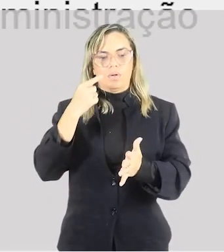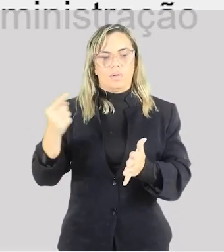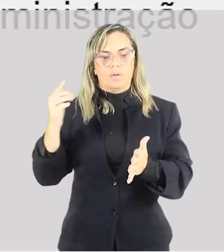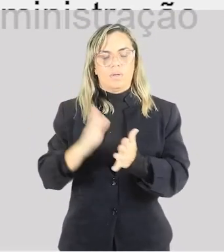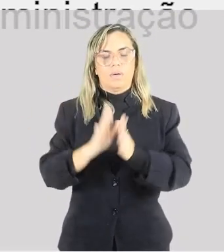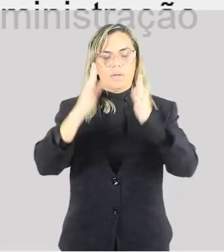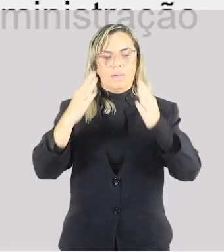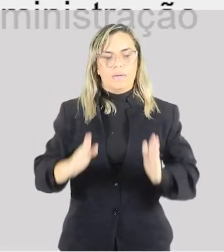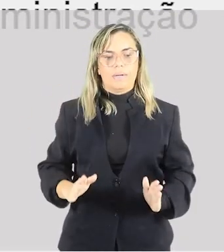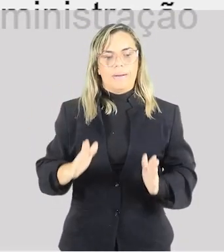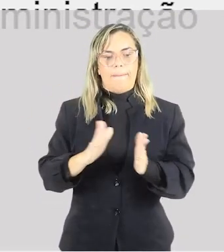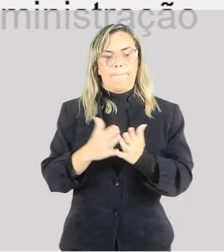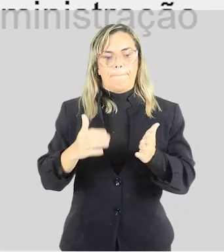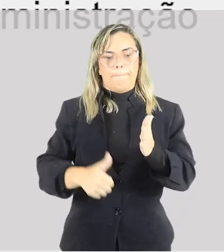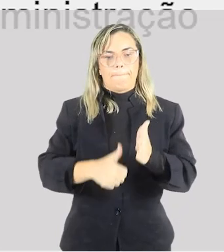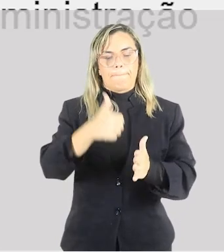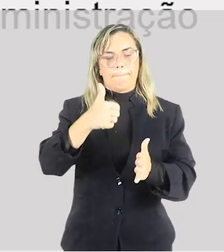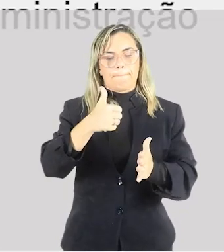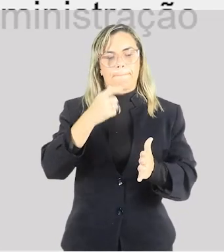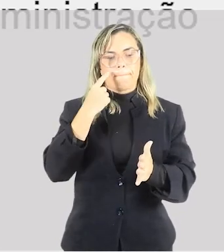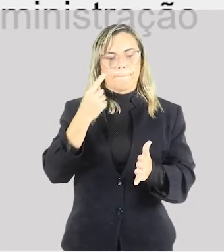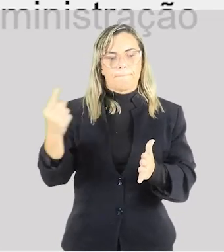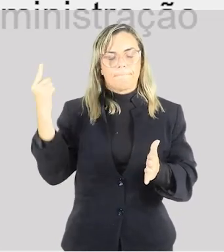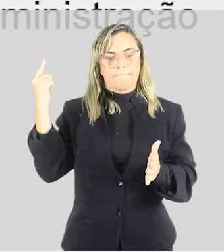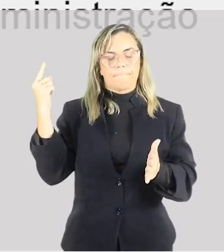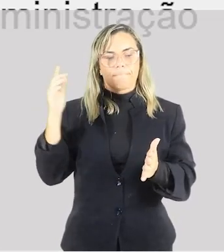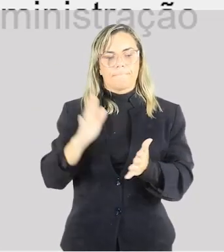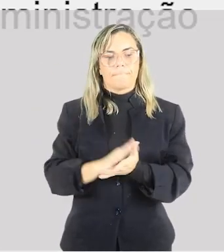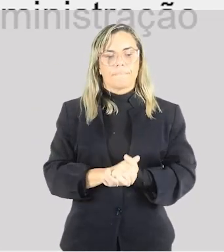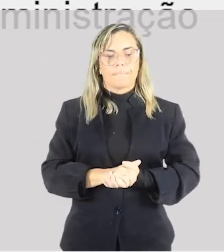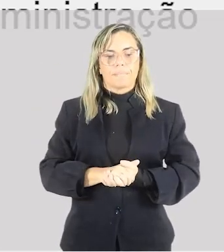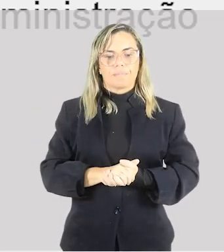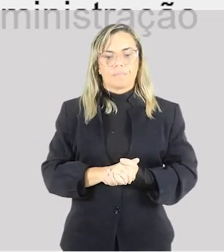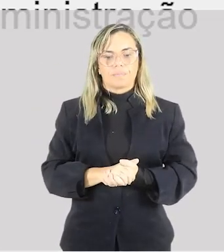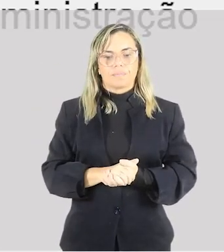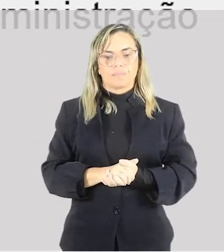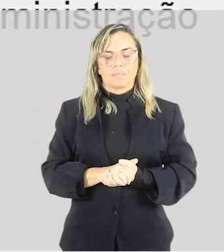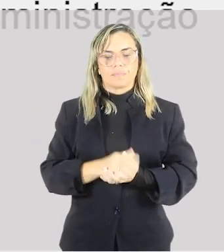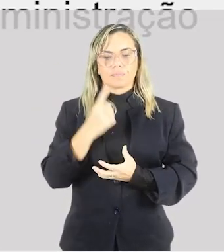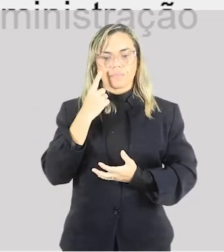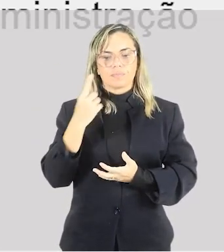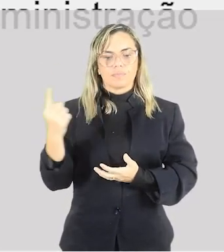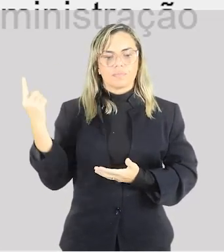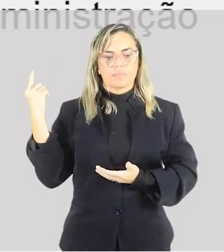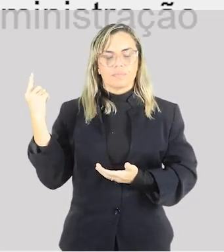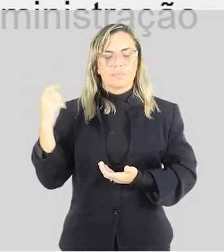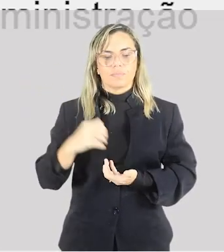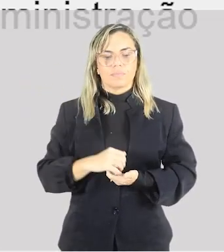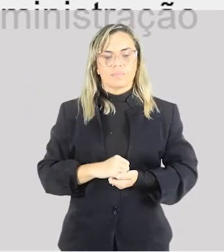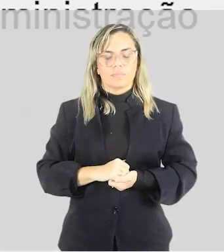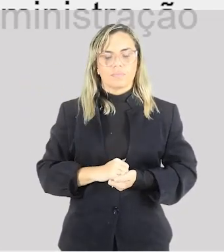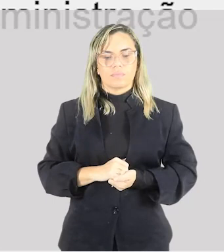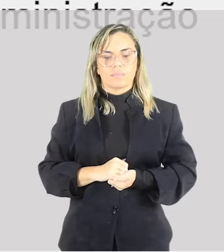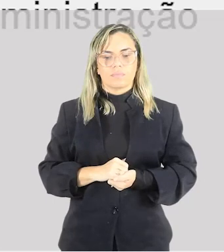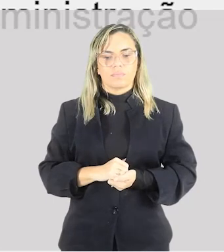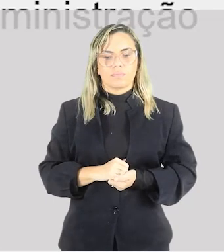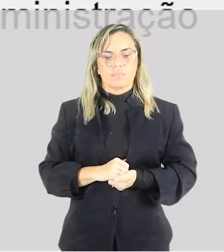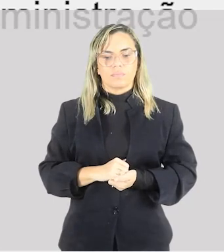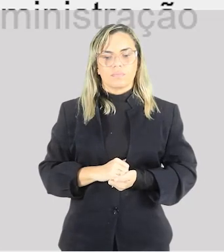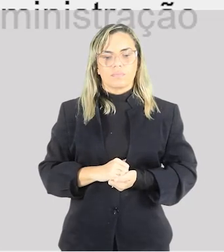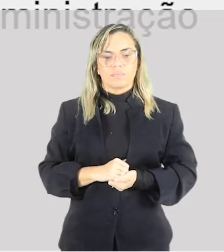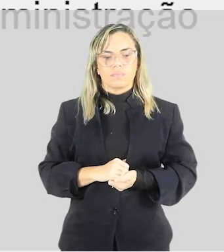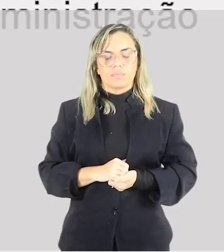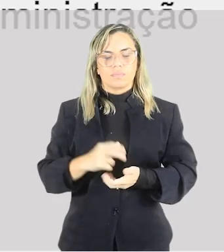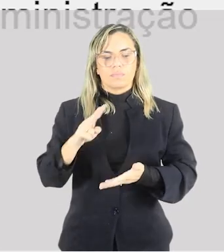itens. Ato de império se caracteriza através da ação da administração em impor os deveres aos